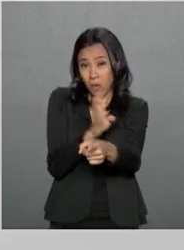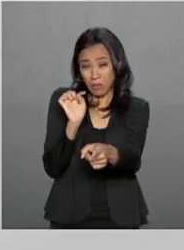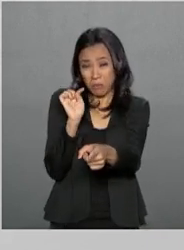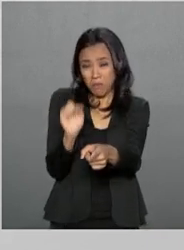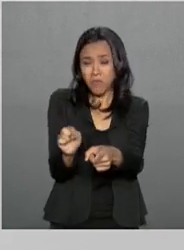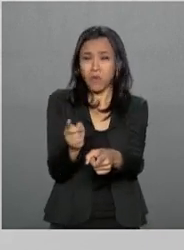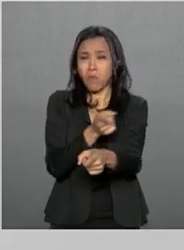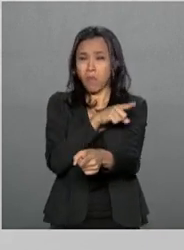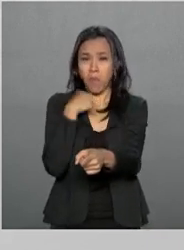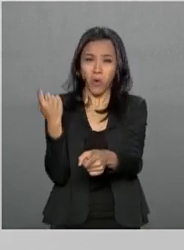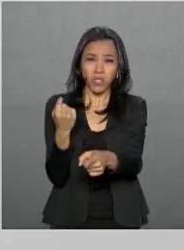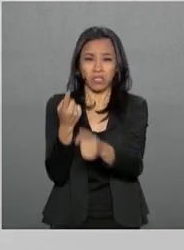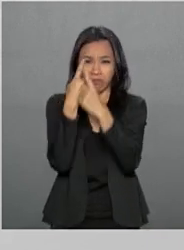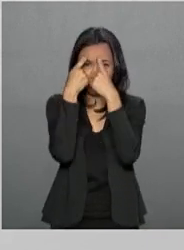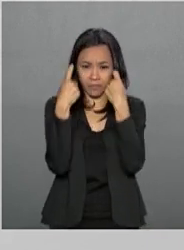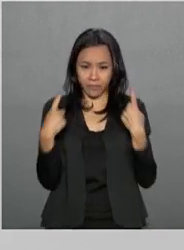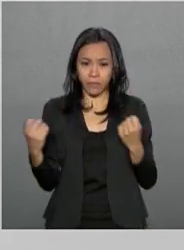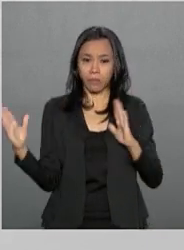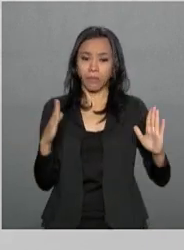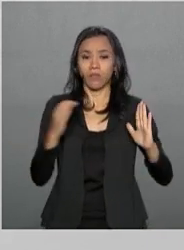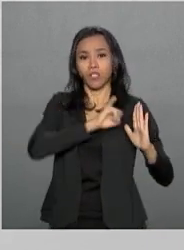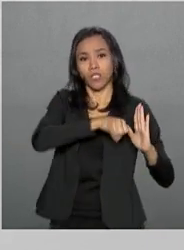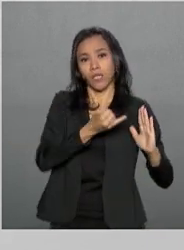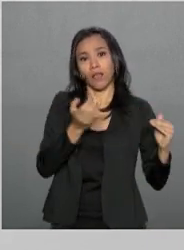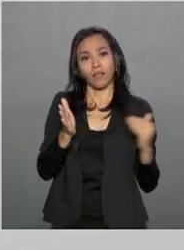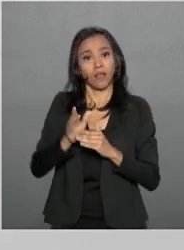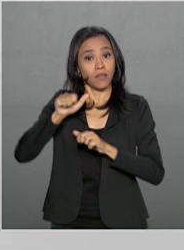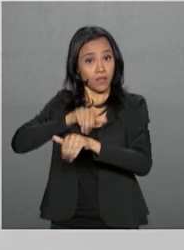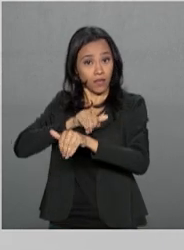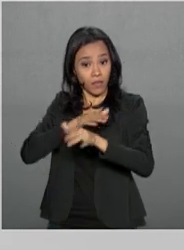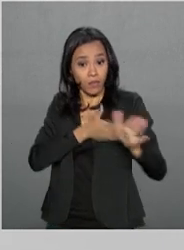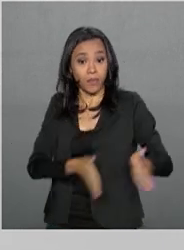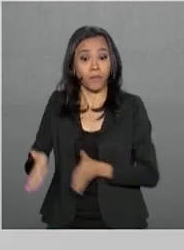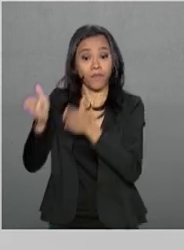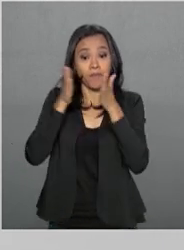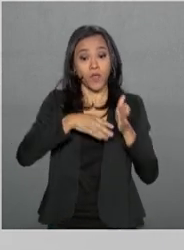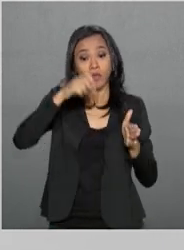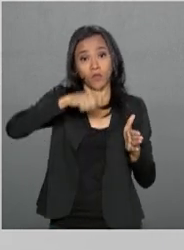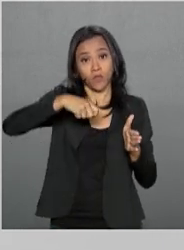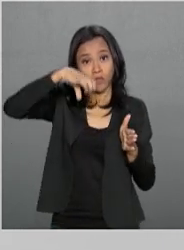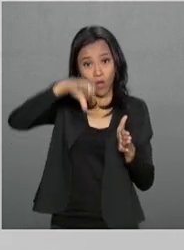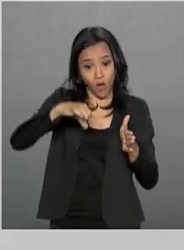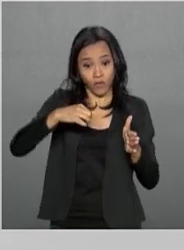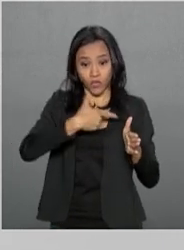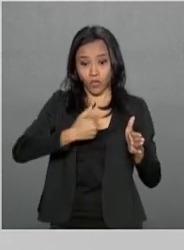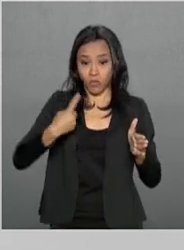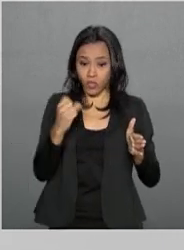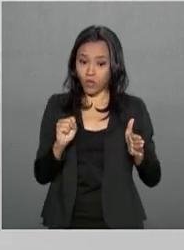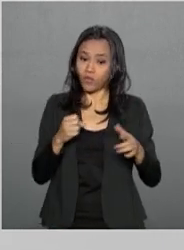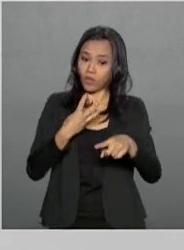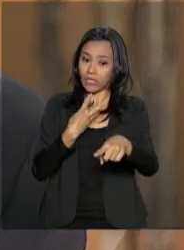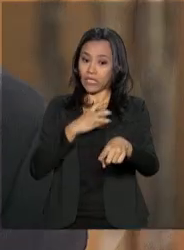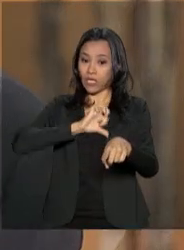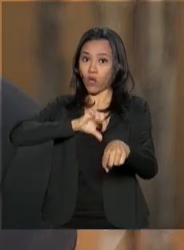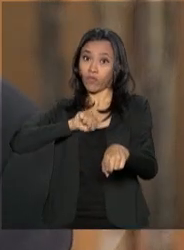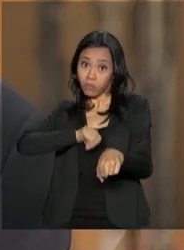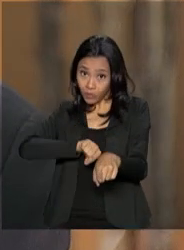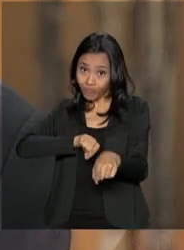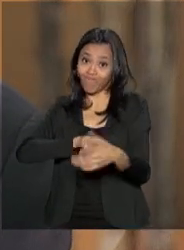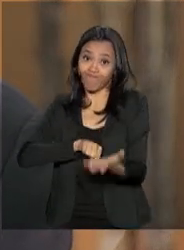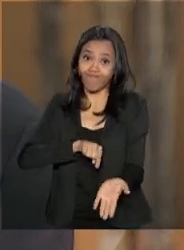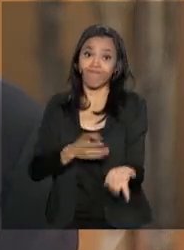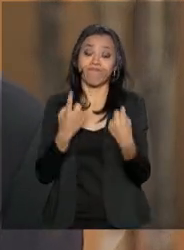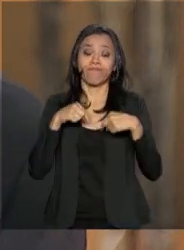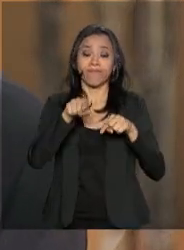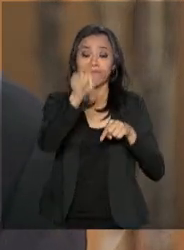entre janeiro e setembro já nos nove primeiros meses de 2008 foram 39 mil para o ministro